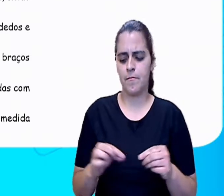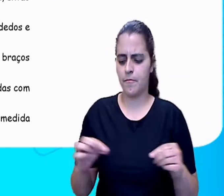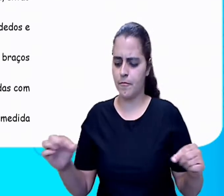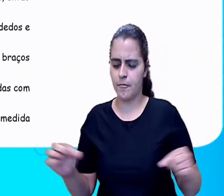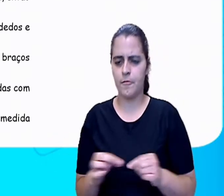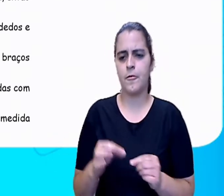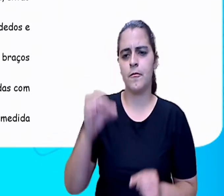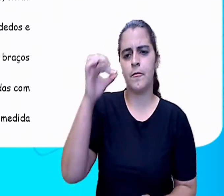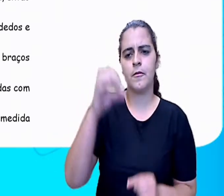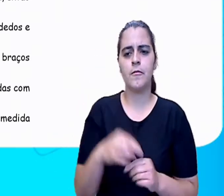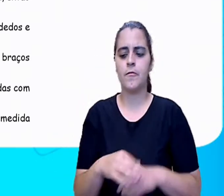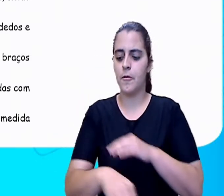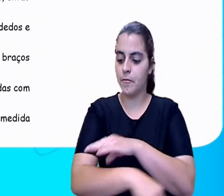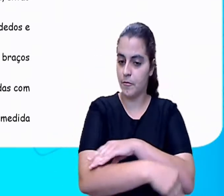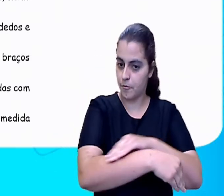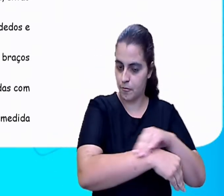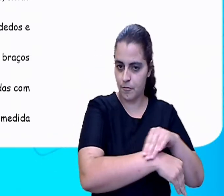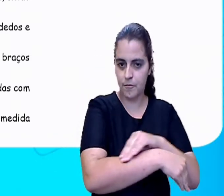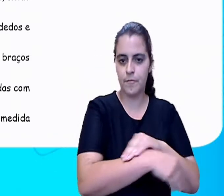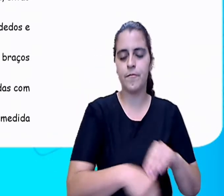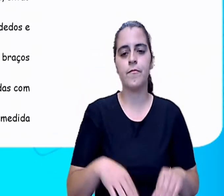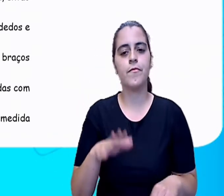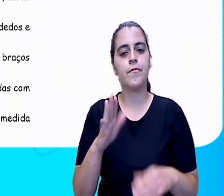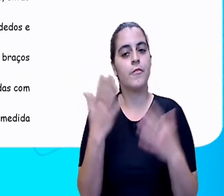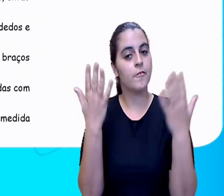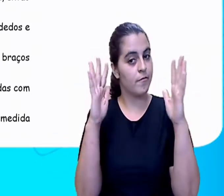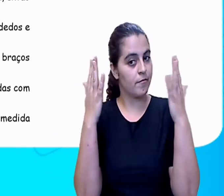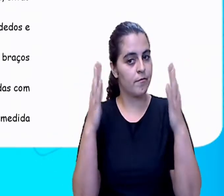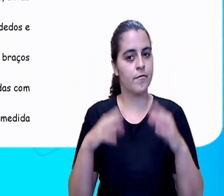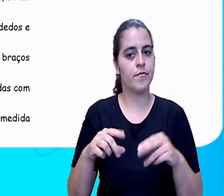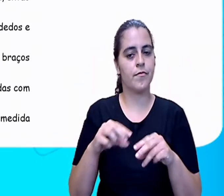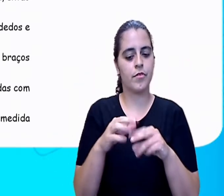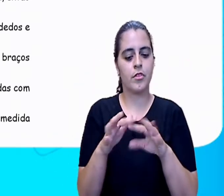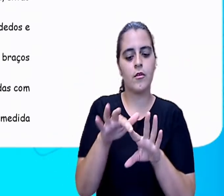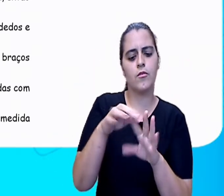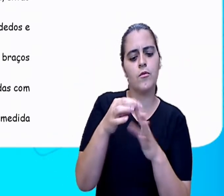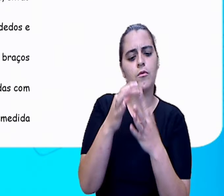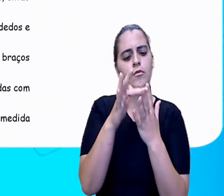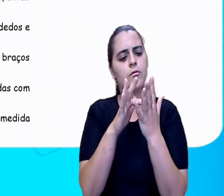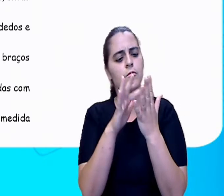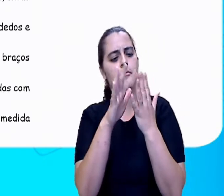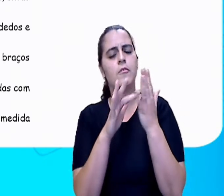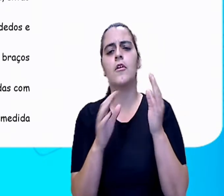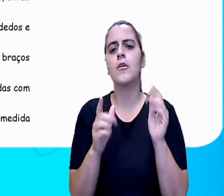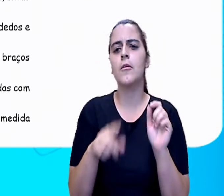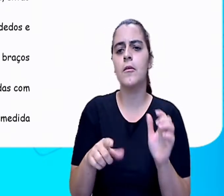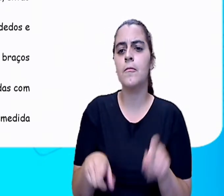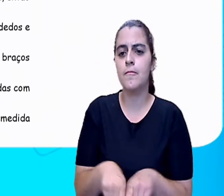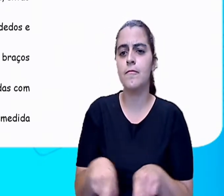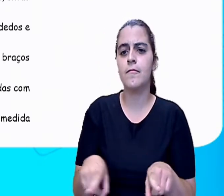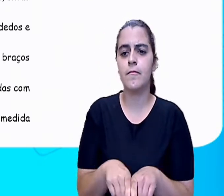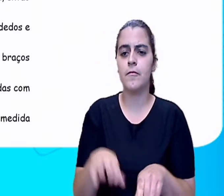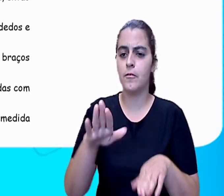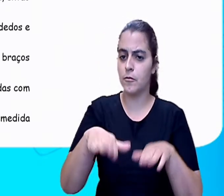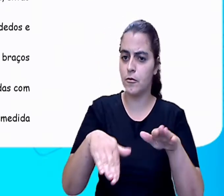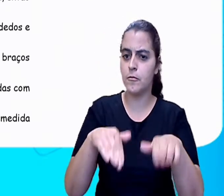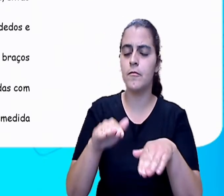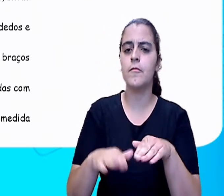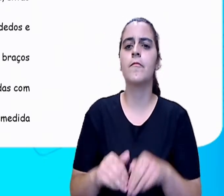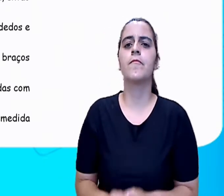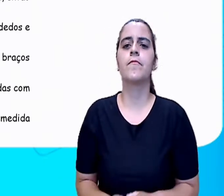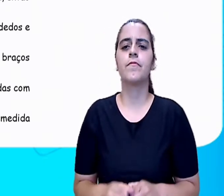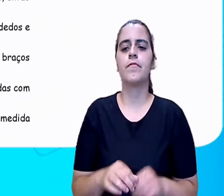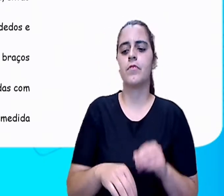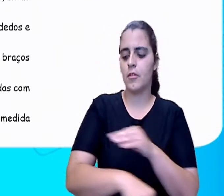pelo tamanho dos braços, das mãos, dos dedos e dos pés. A medida